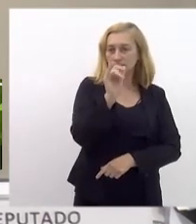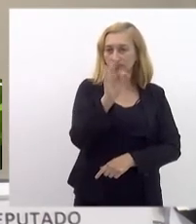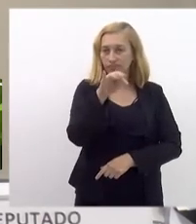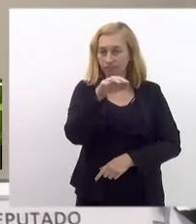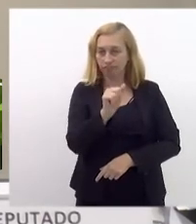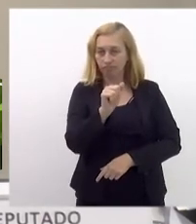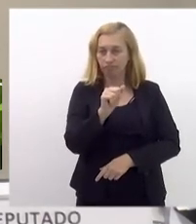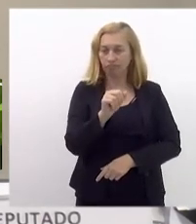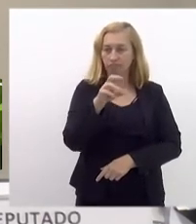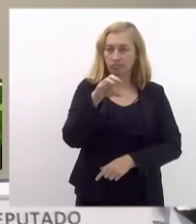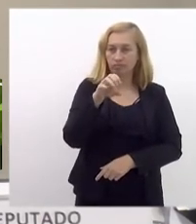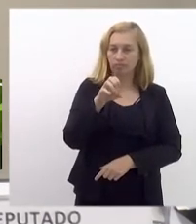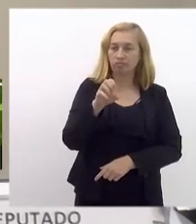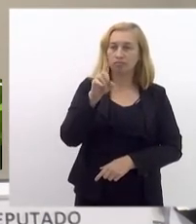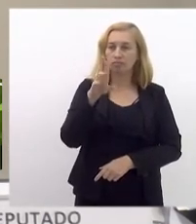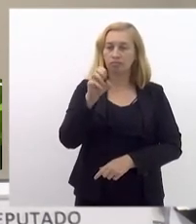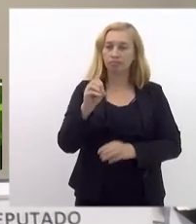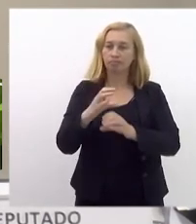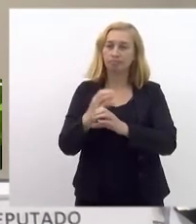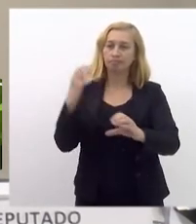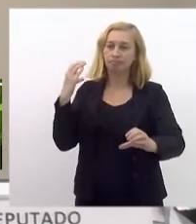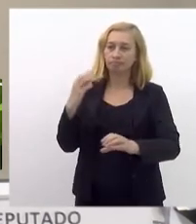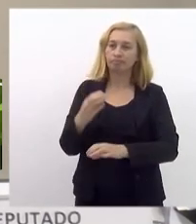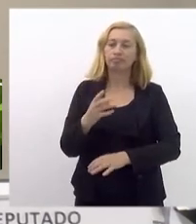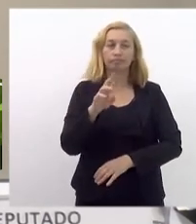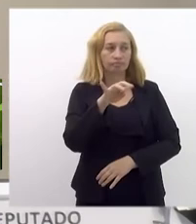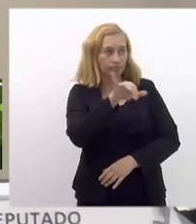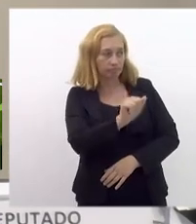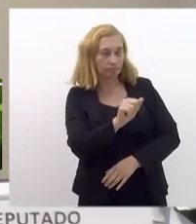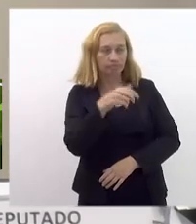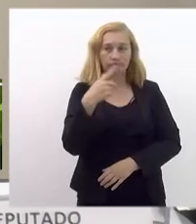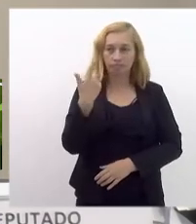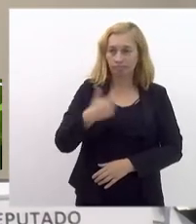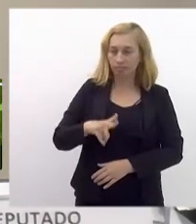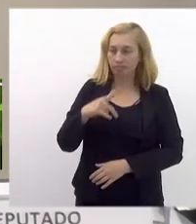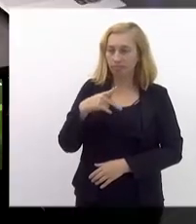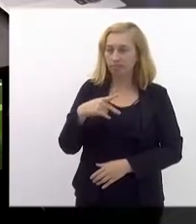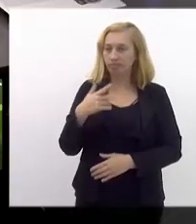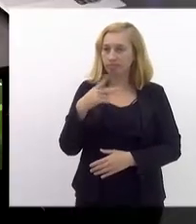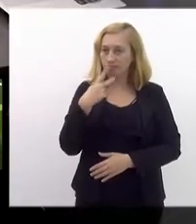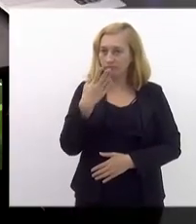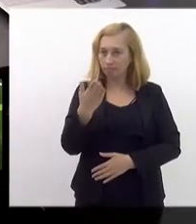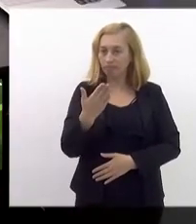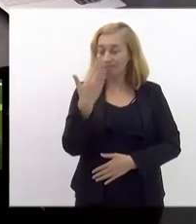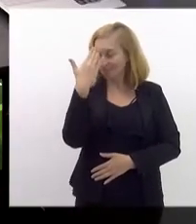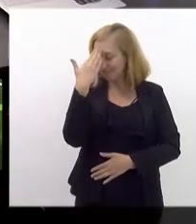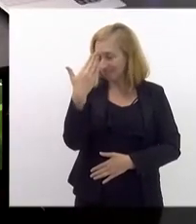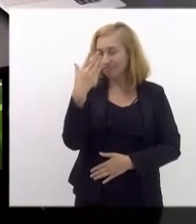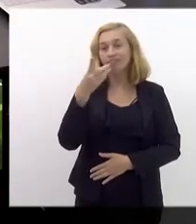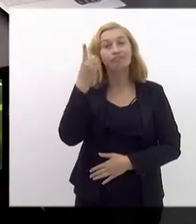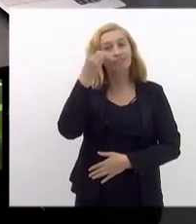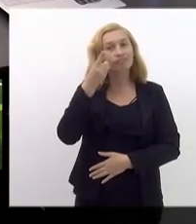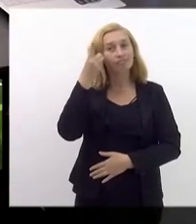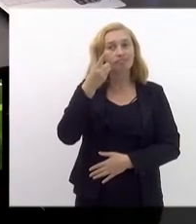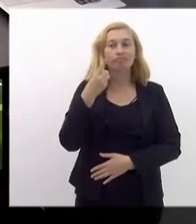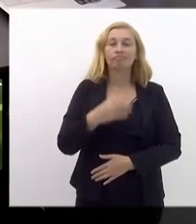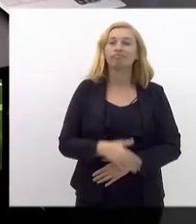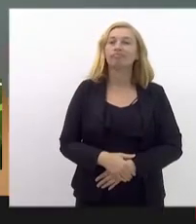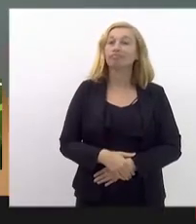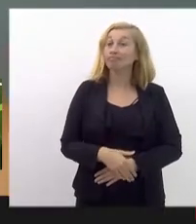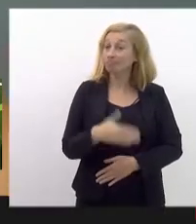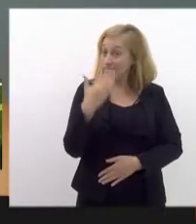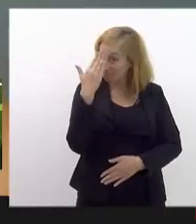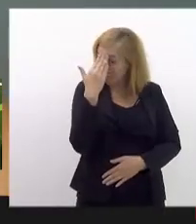de Engenharia. Renata, seja bem-vinda mais uma vez, você tem a palavra. Obrigada, deputado. Queria, enfim,